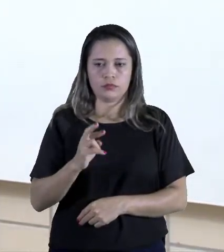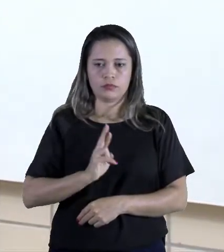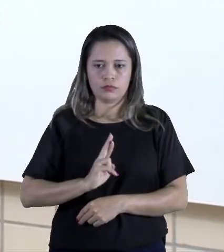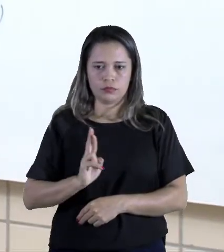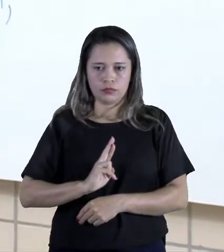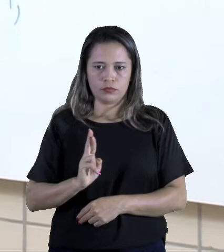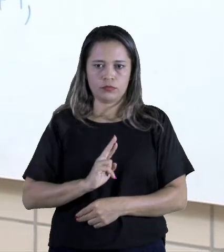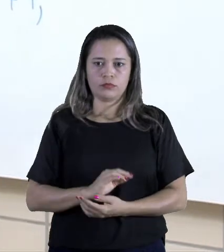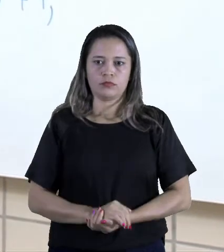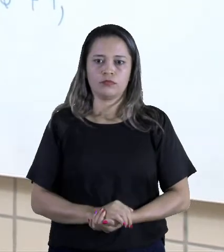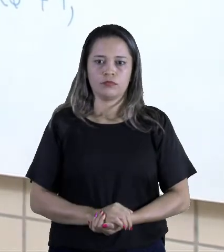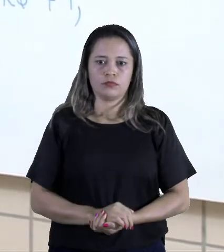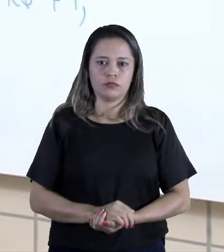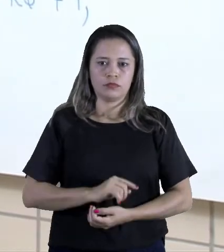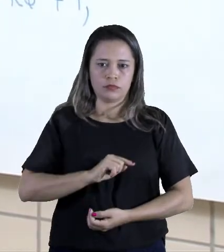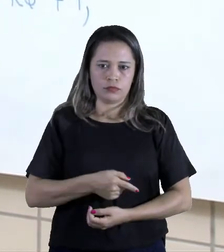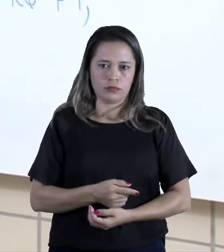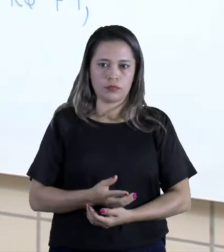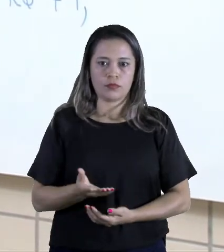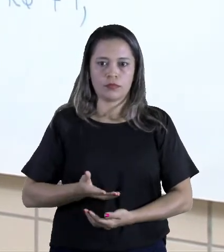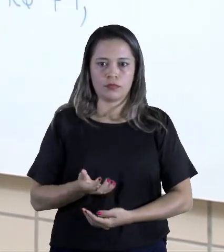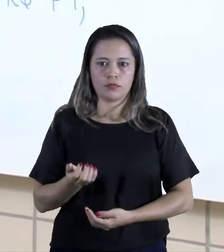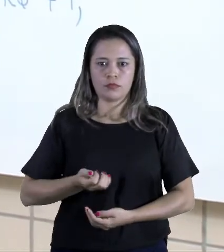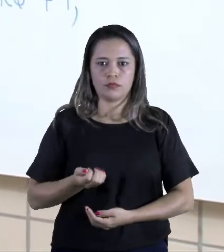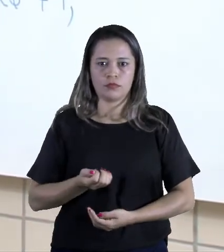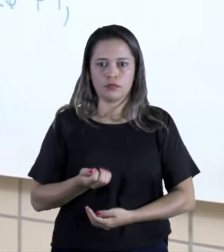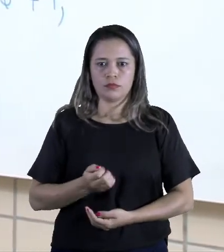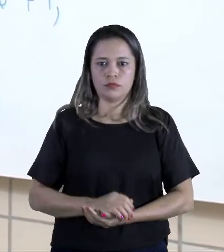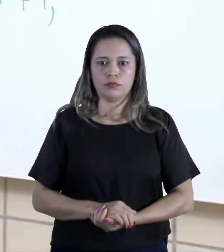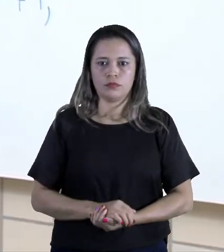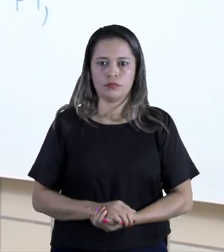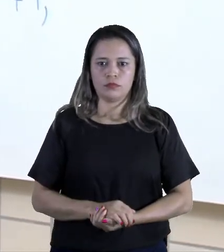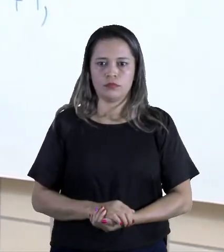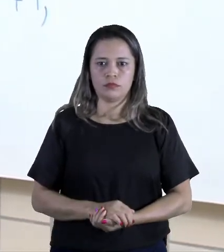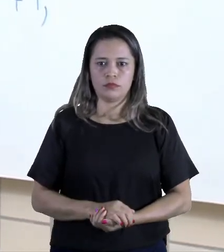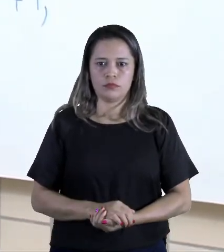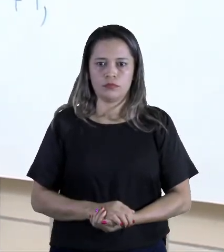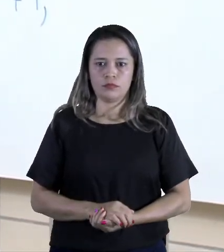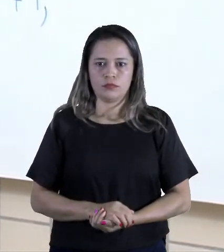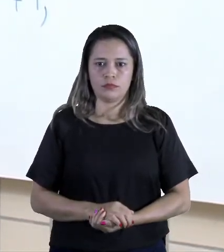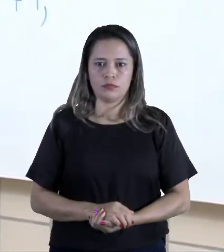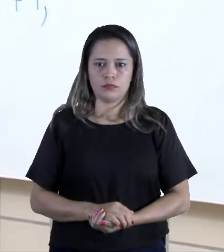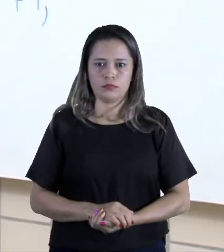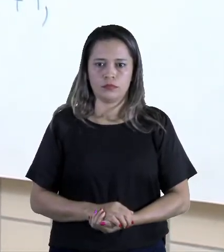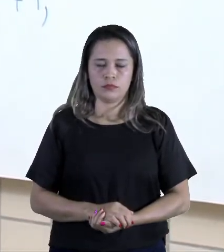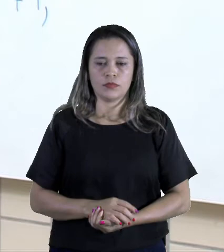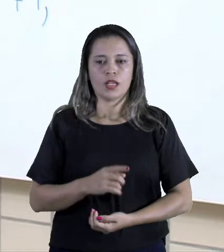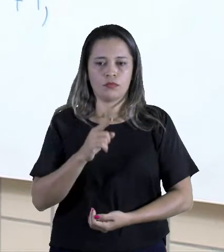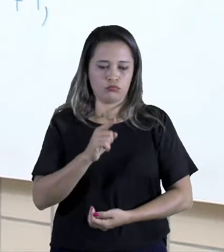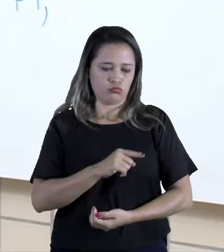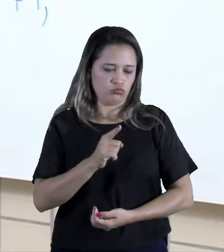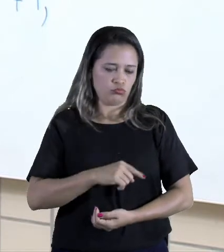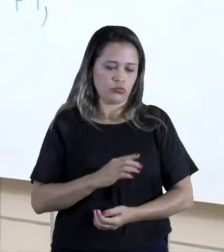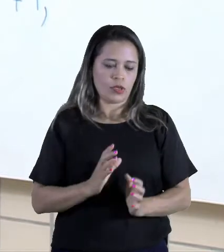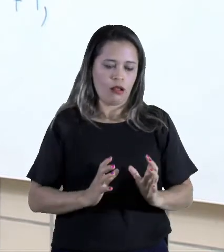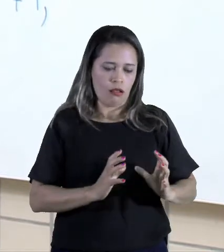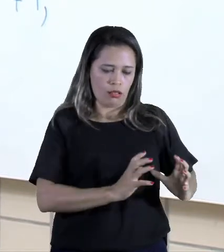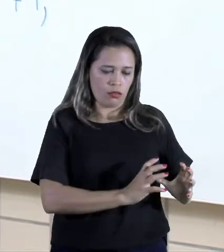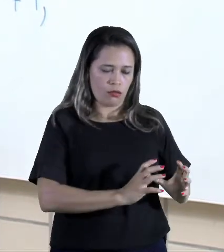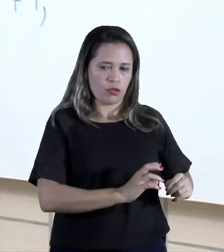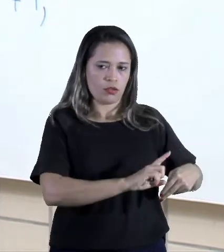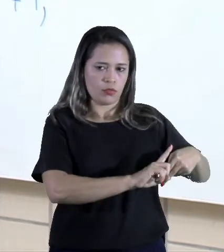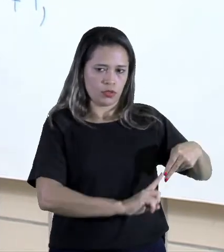R$74. Agora vamos às moedas, os centavos. Eliminando aqui as moedas de R$1, porque ela também já faz parte da parte